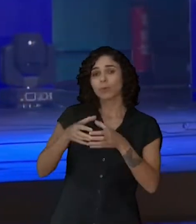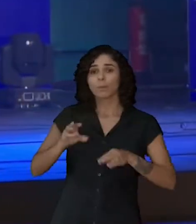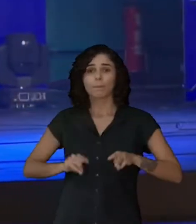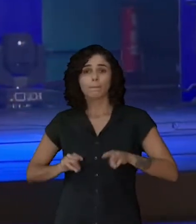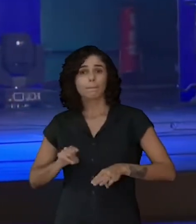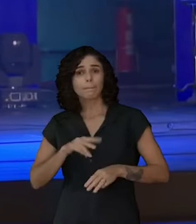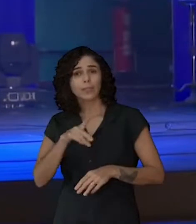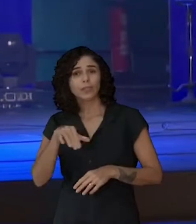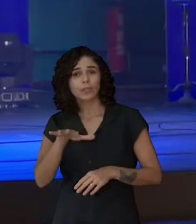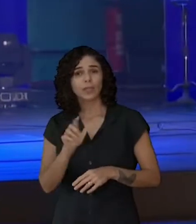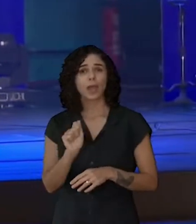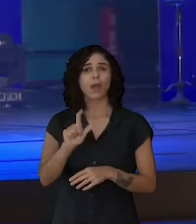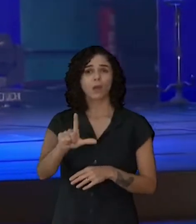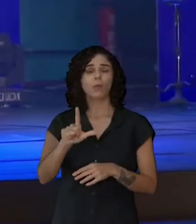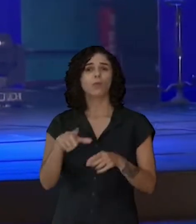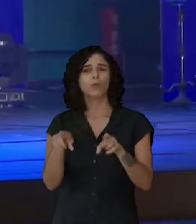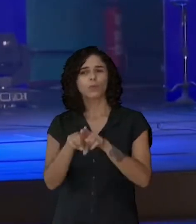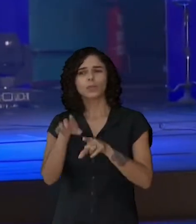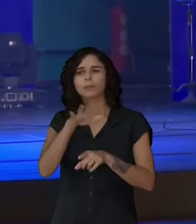Mas eu falei, por que Deus?